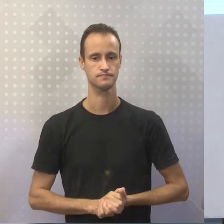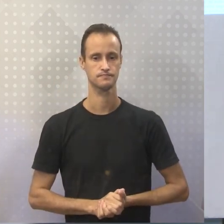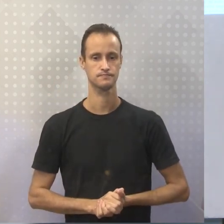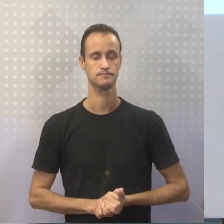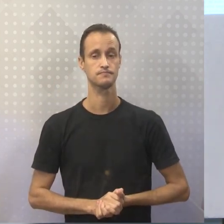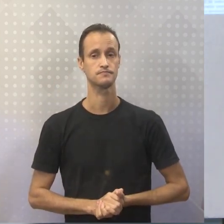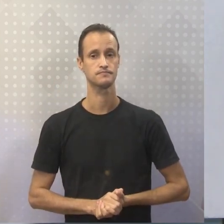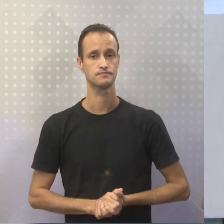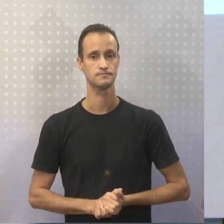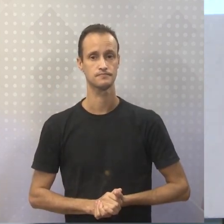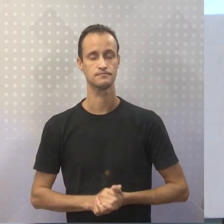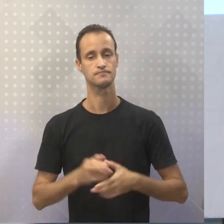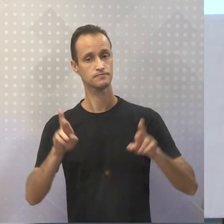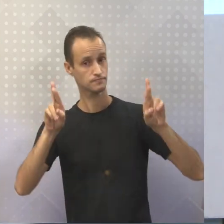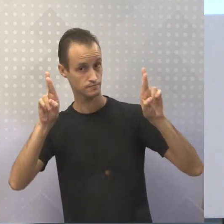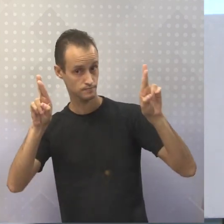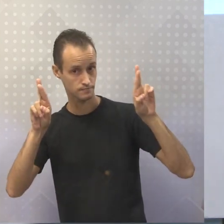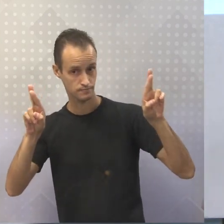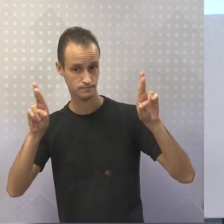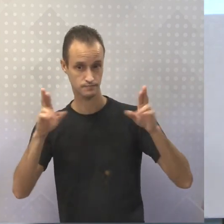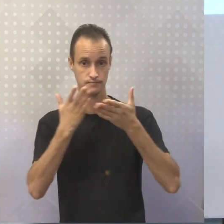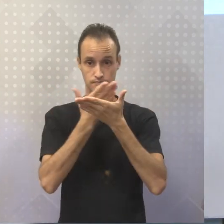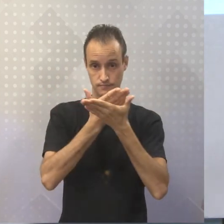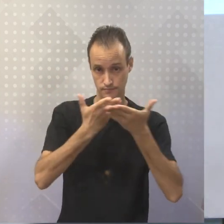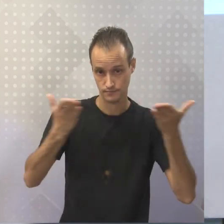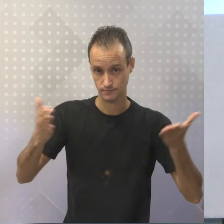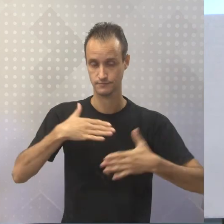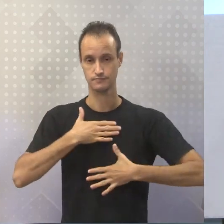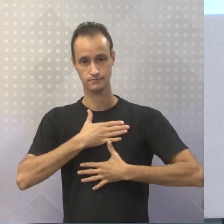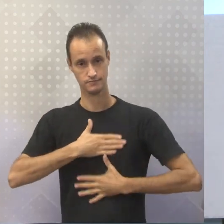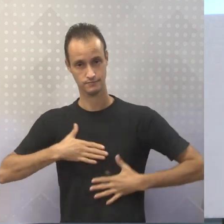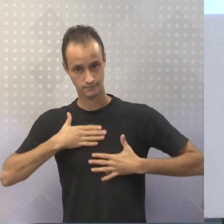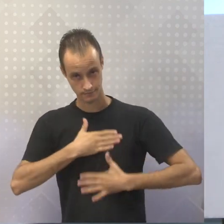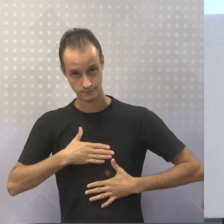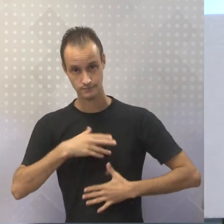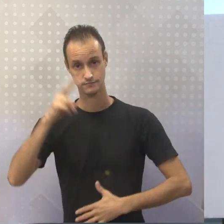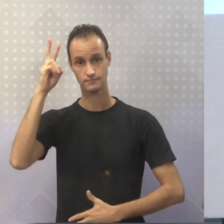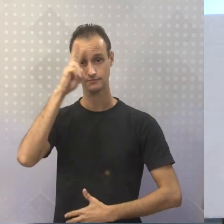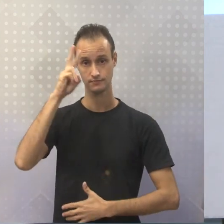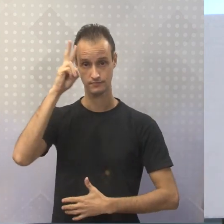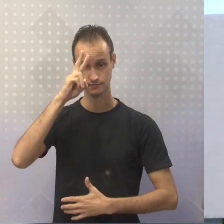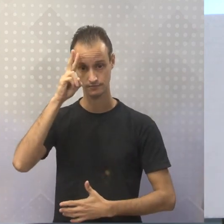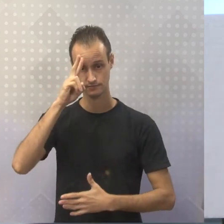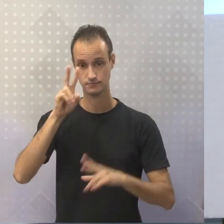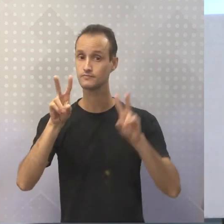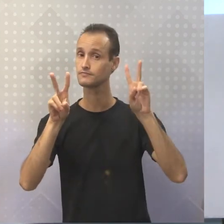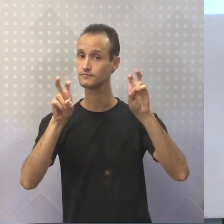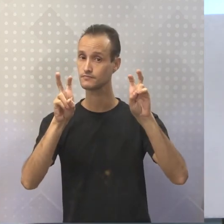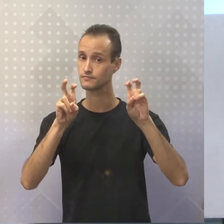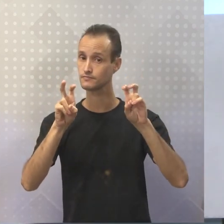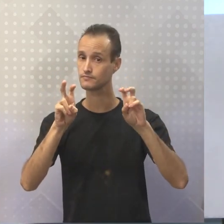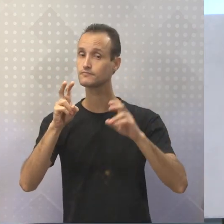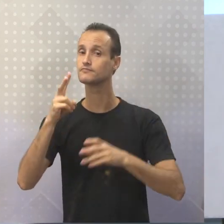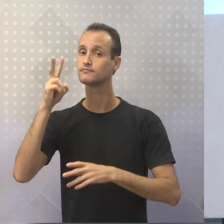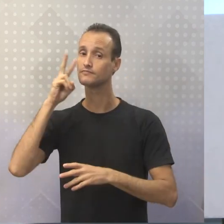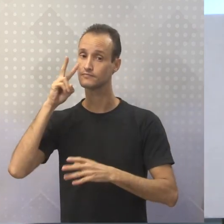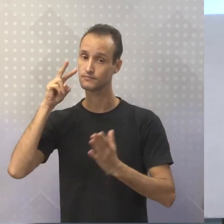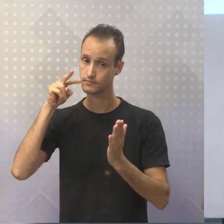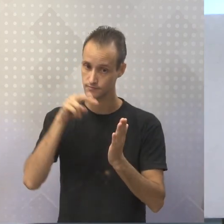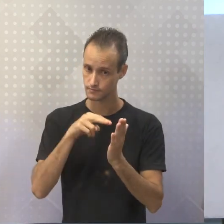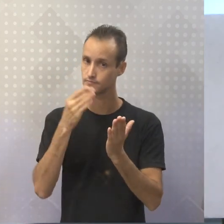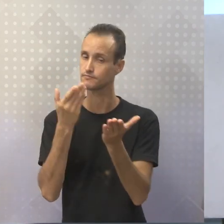Então, pessoal, espero que todos vocês tenham gostado e lembrando, tá? Conteúdo visto é conteúdo